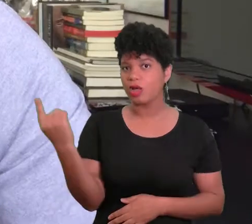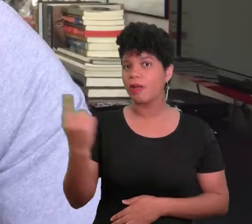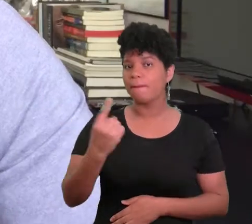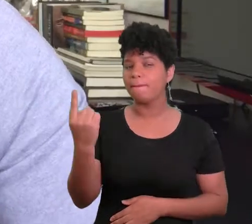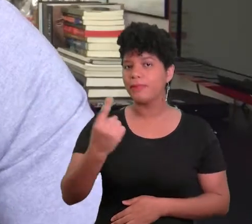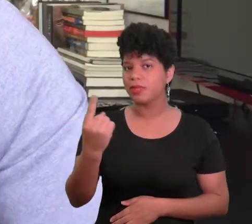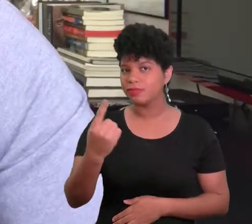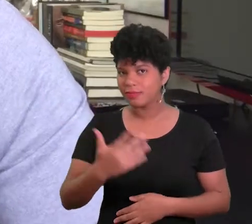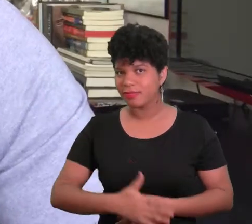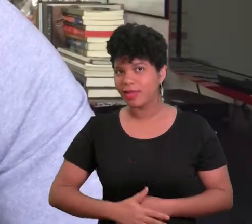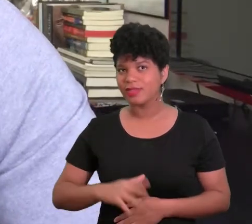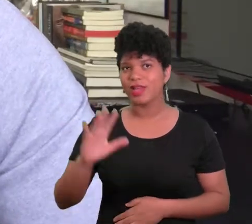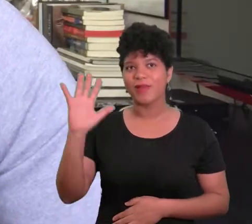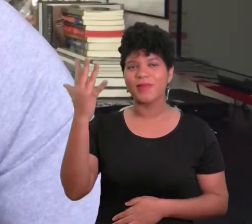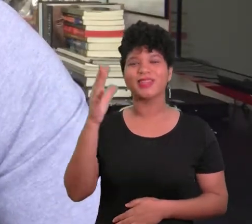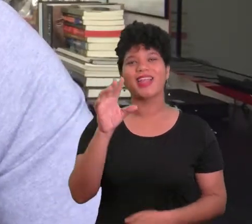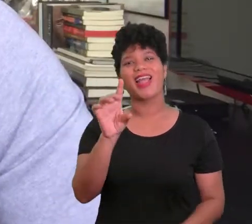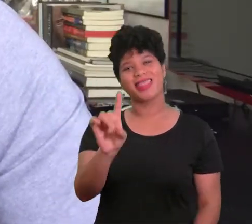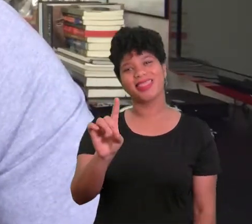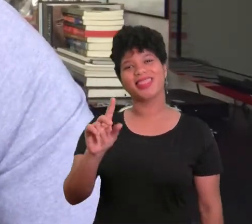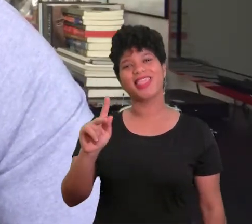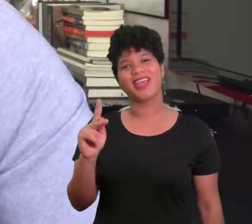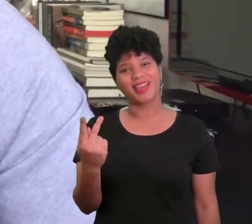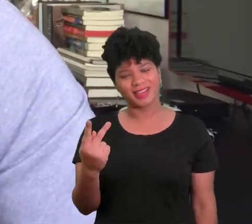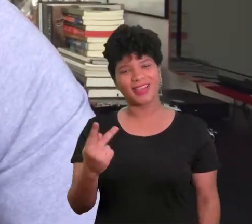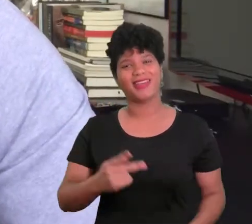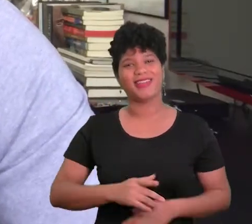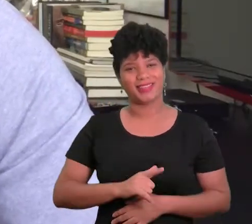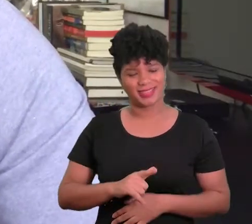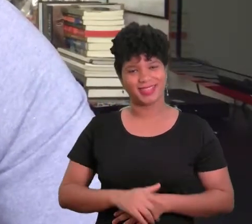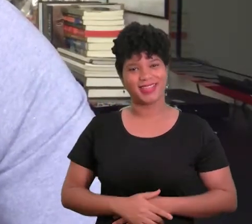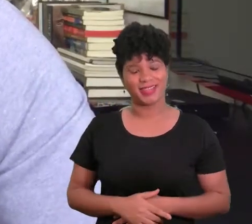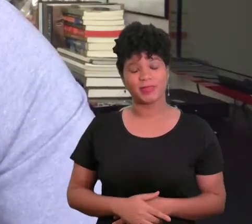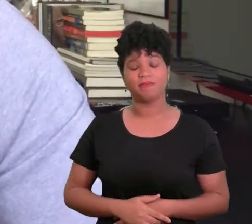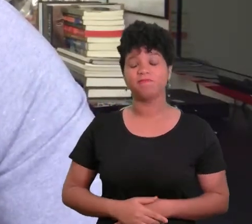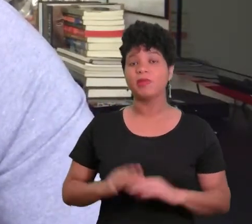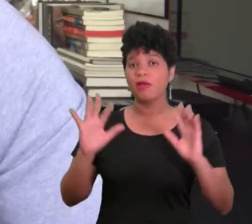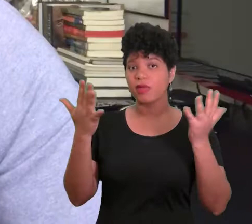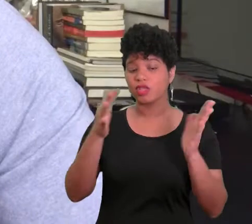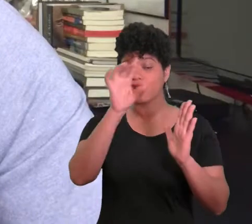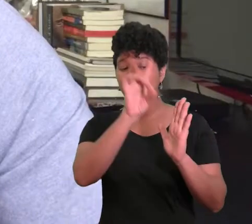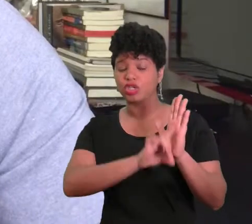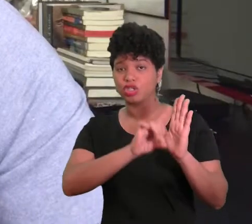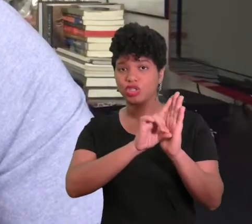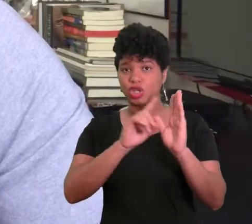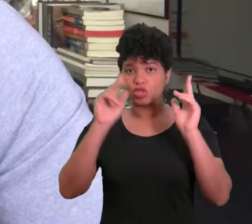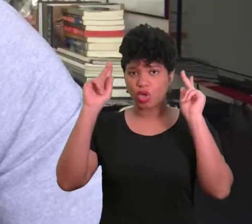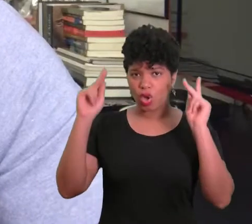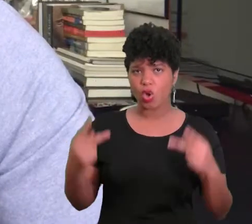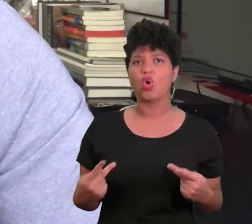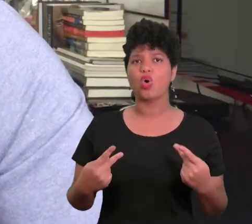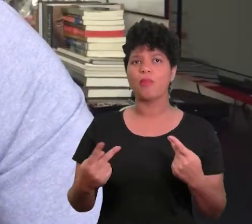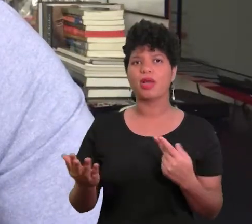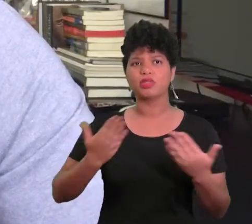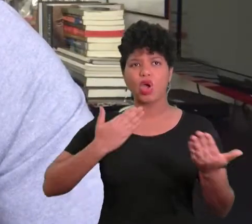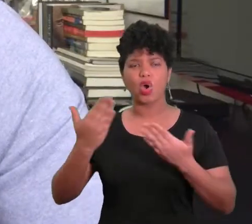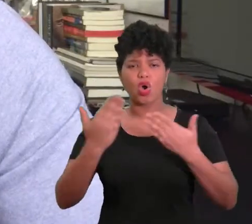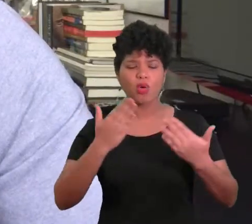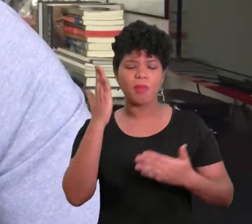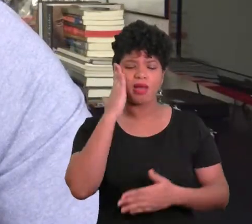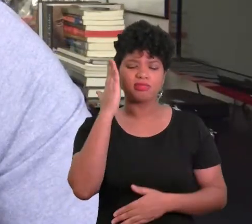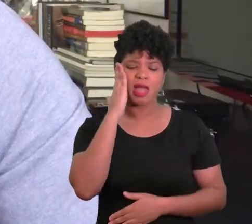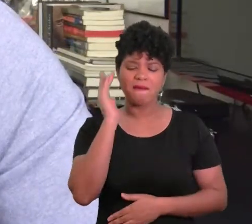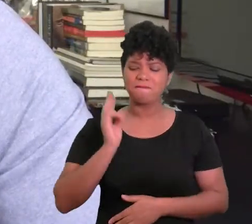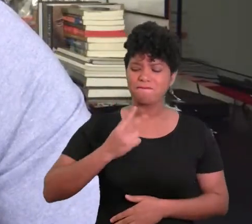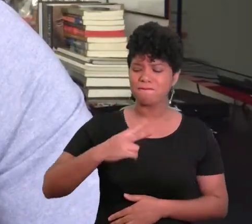primeiro DH Fest, um festival de direitos humanos para discutir os valores